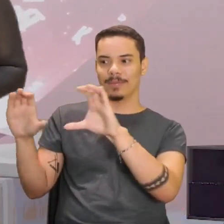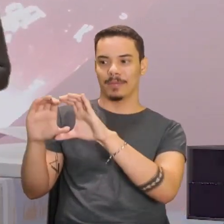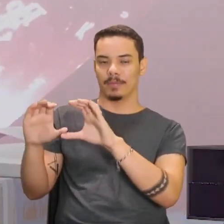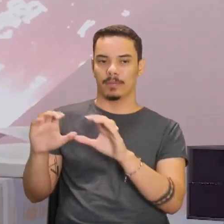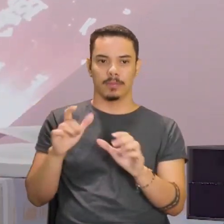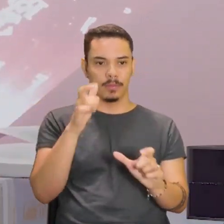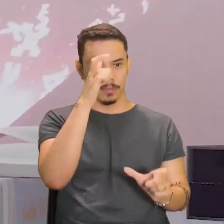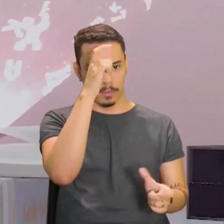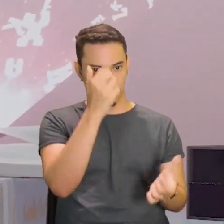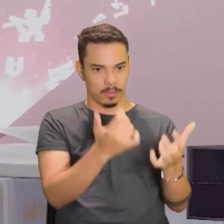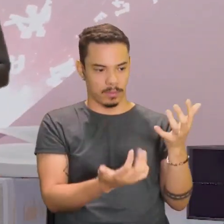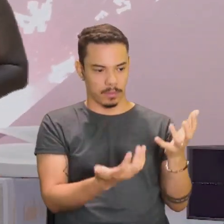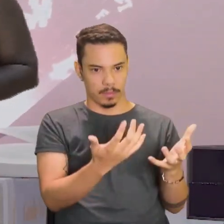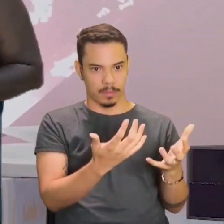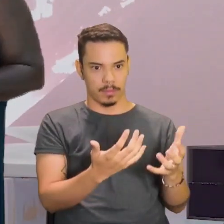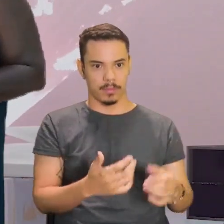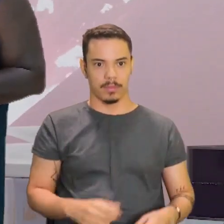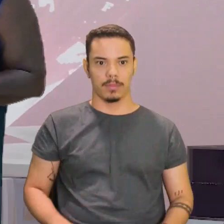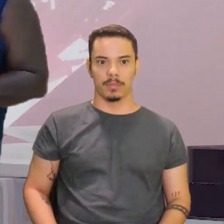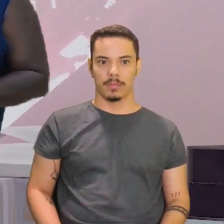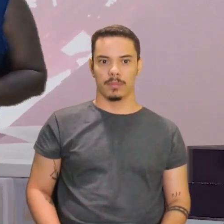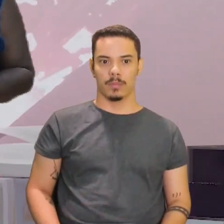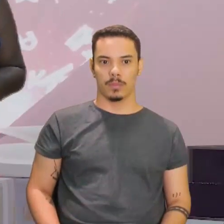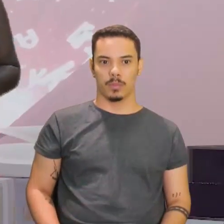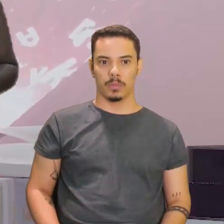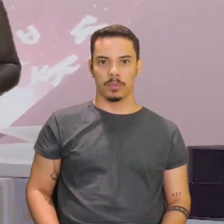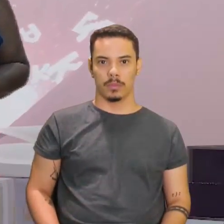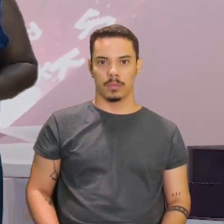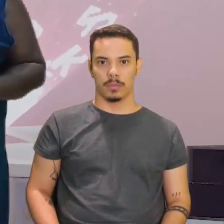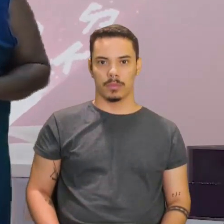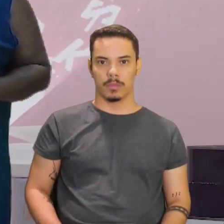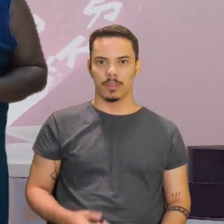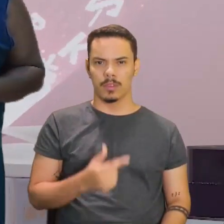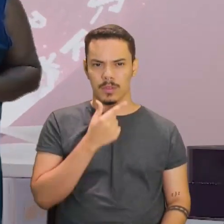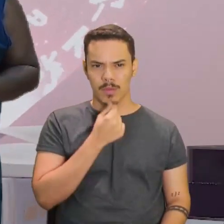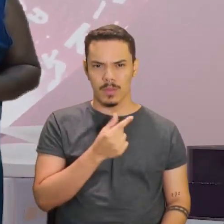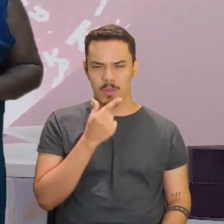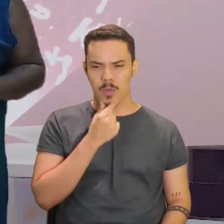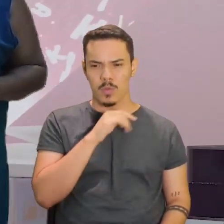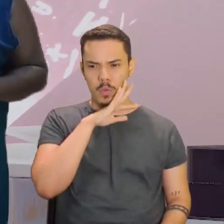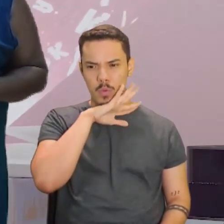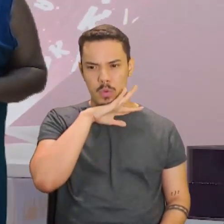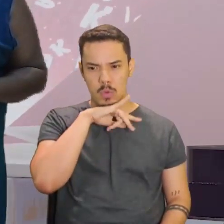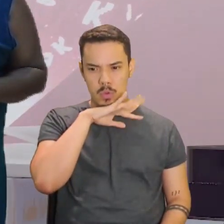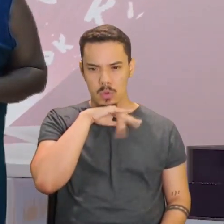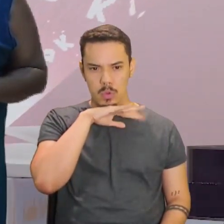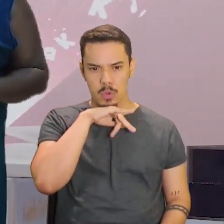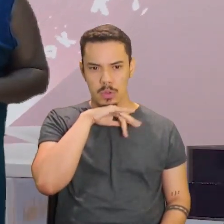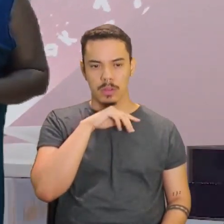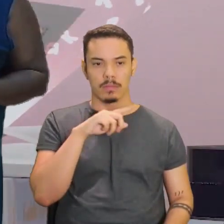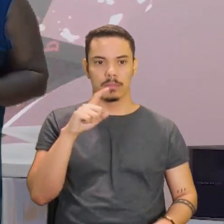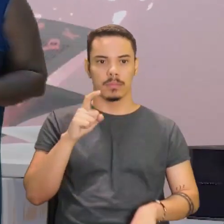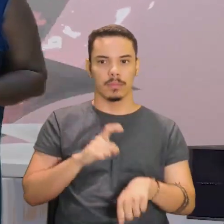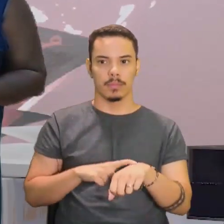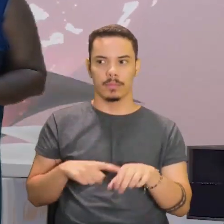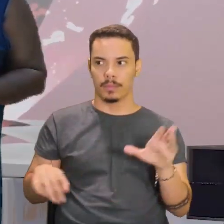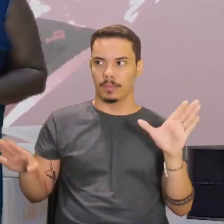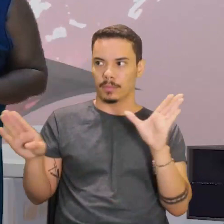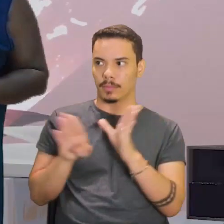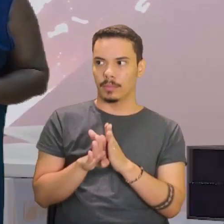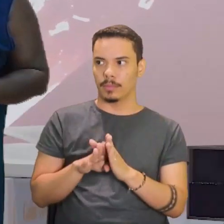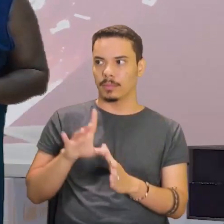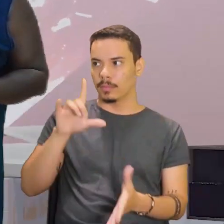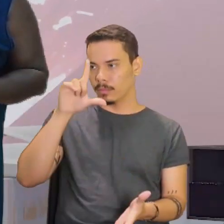assim, um cão chupando manga, aqui numa linguagem bem popular, e aí na hora, né, que chega para